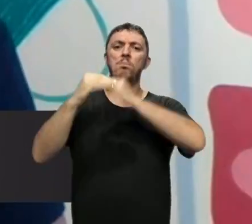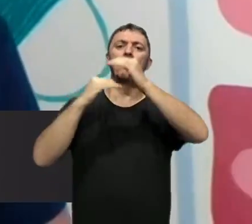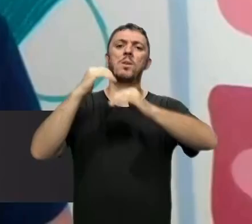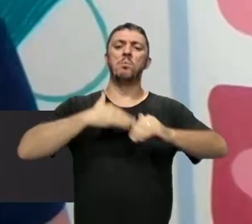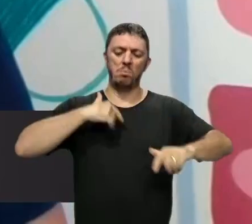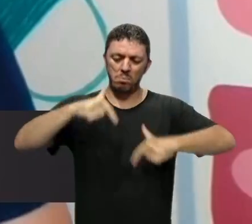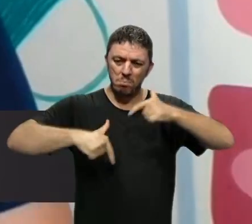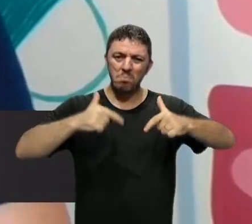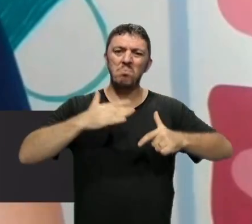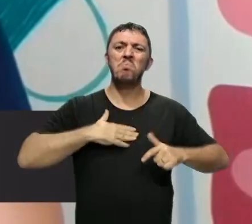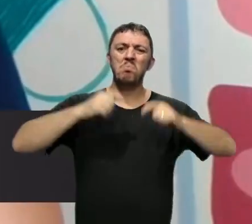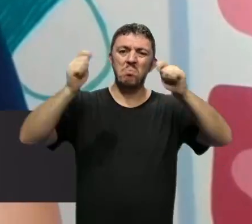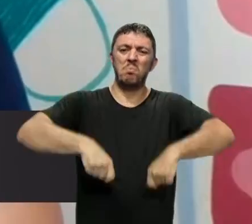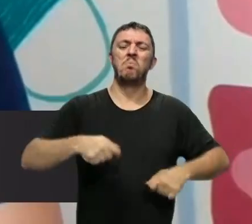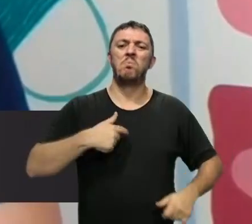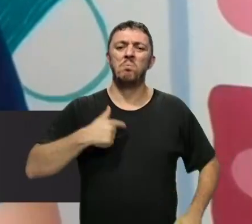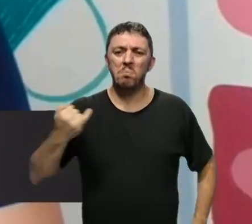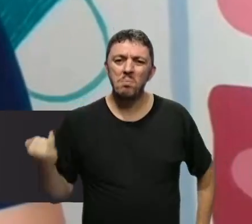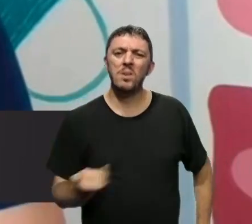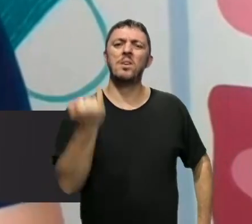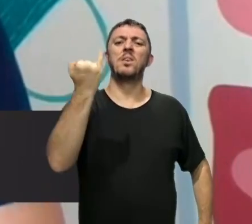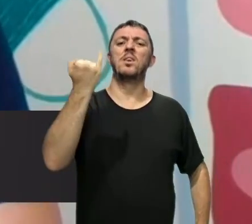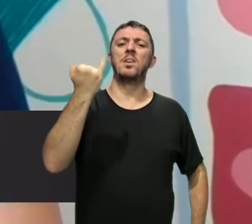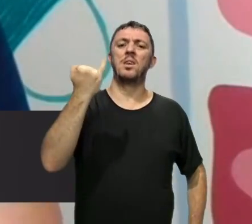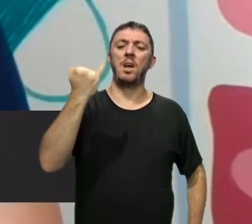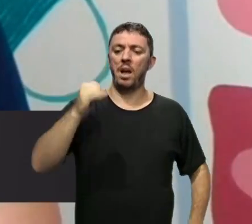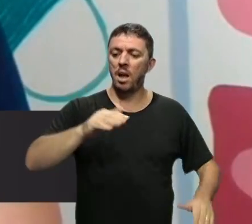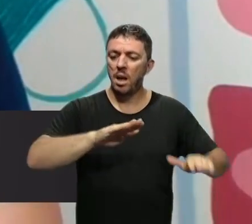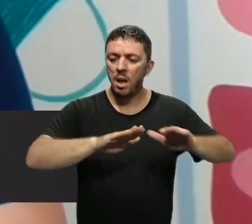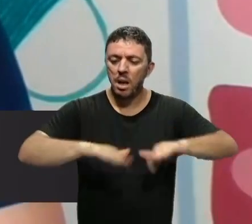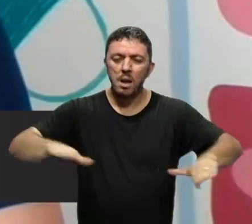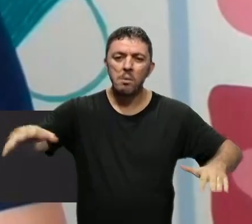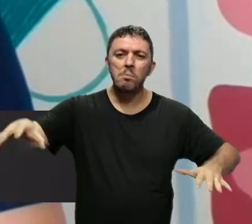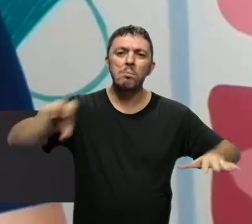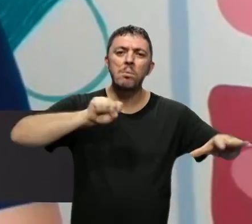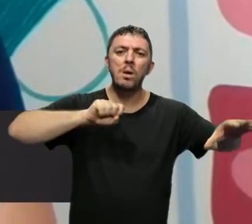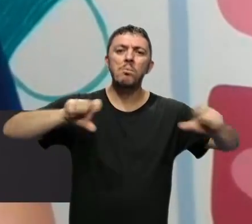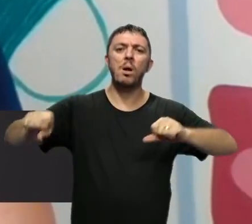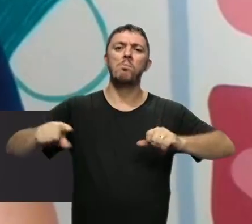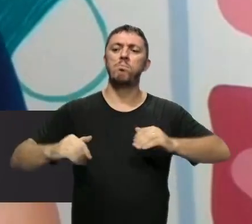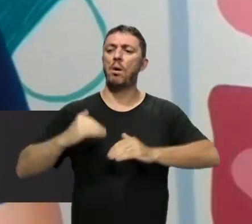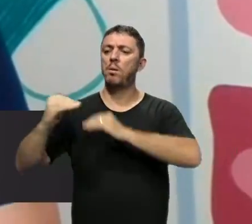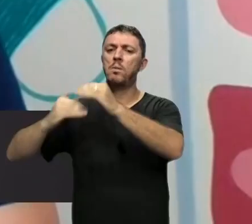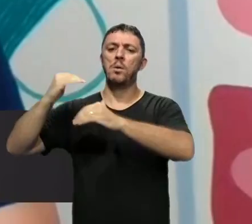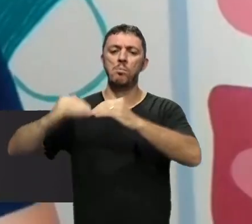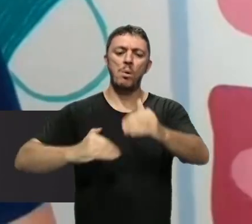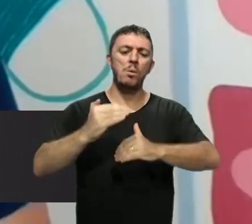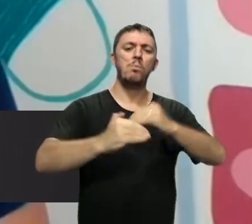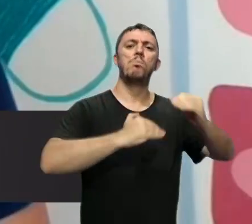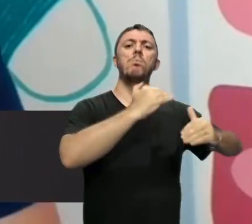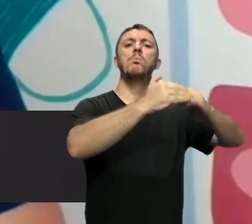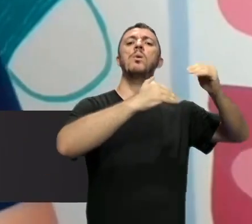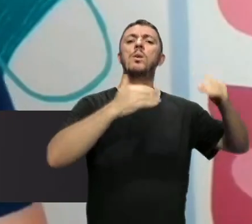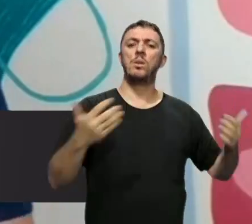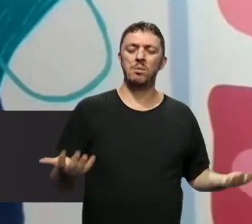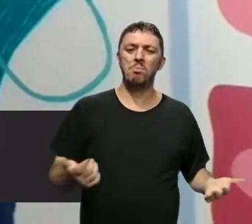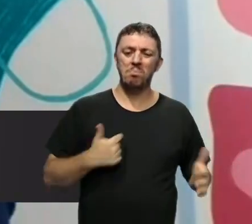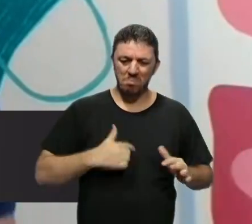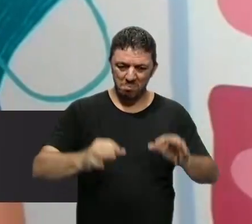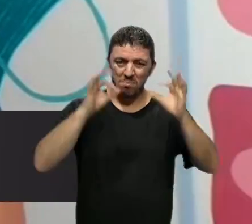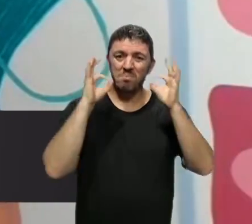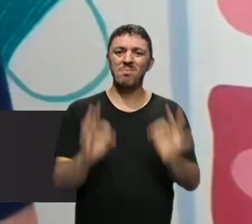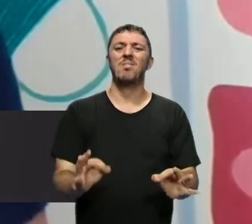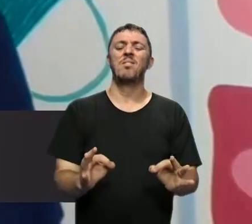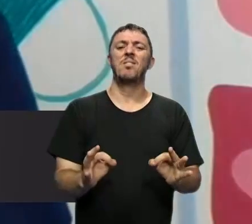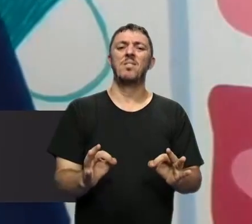meu trabalho é potente e o quanto as crianças que estão passando por essa experiência estão crescendo. Porque eu tenho certeza, assim, de devolutivas